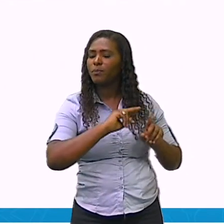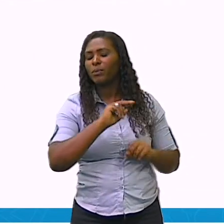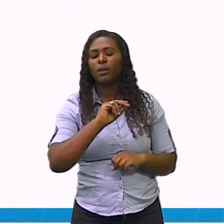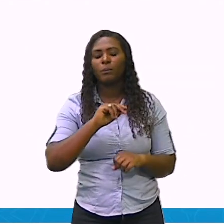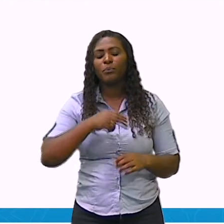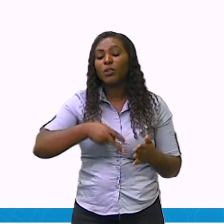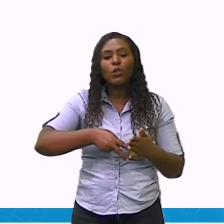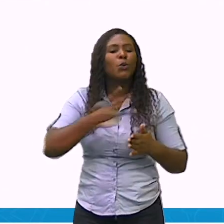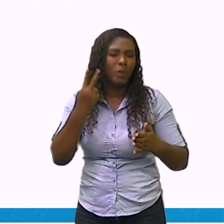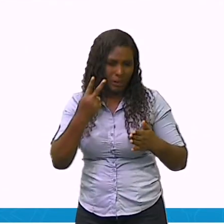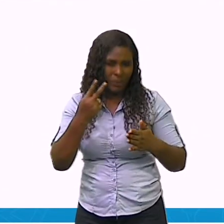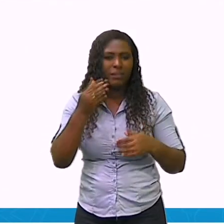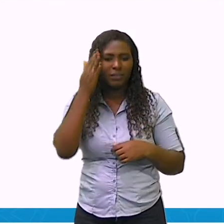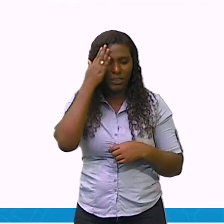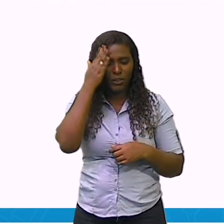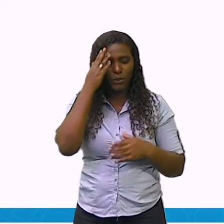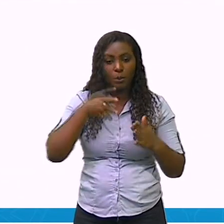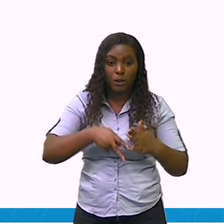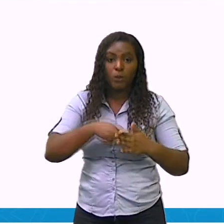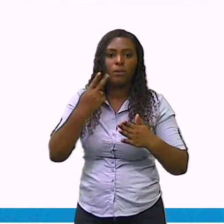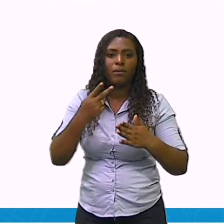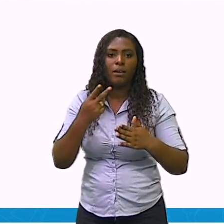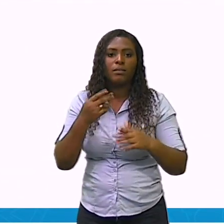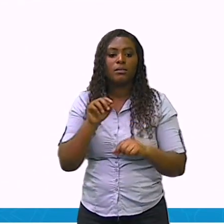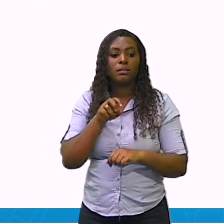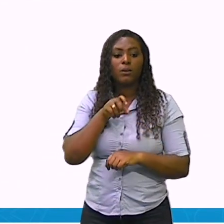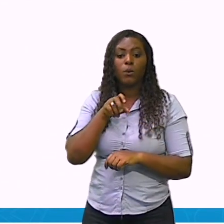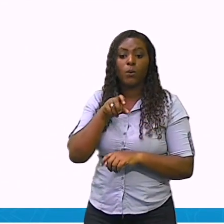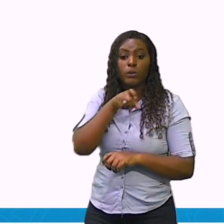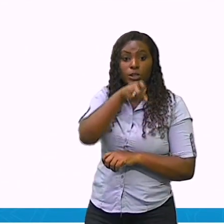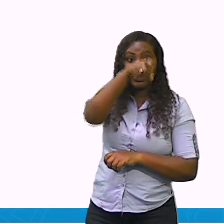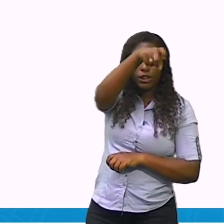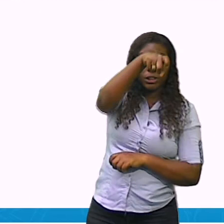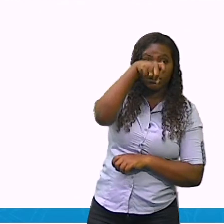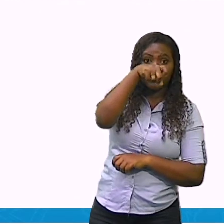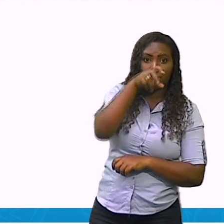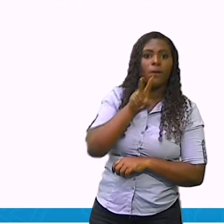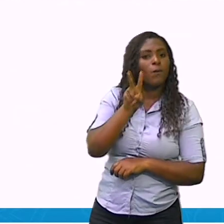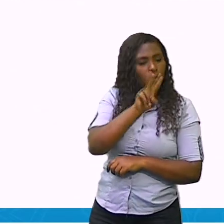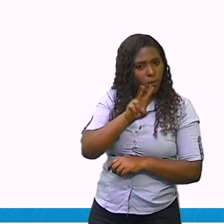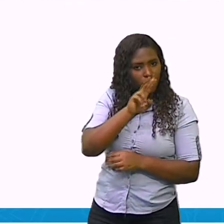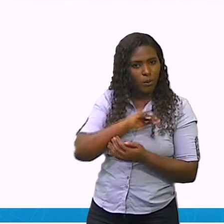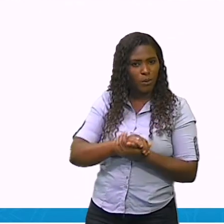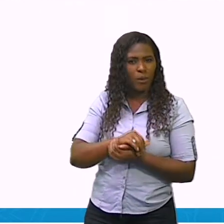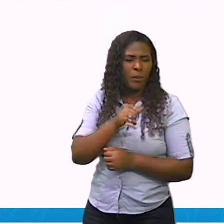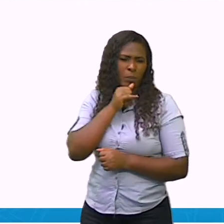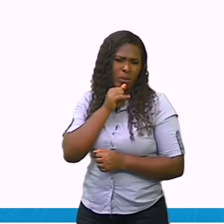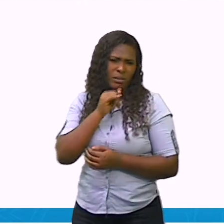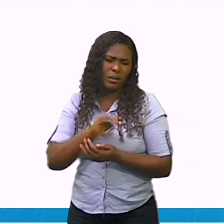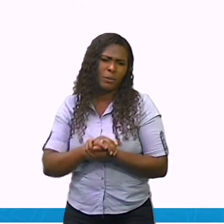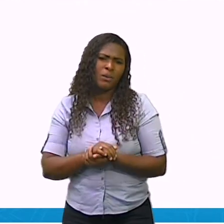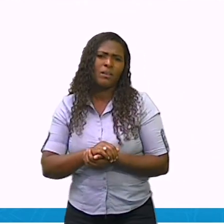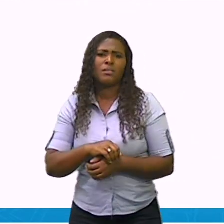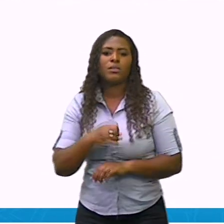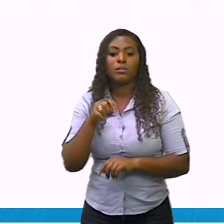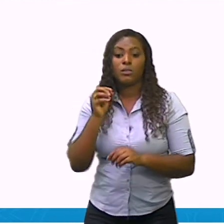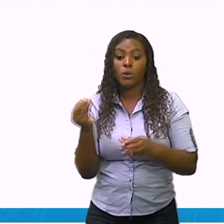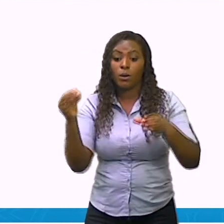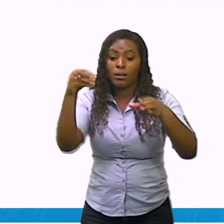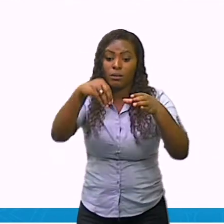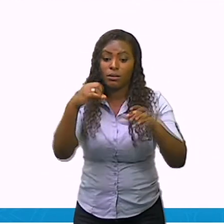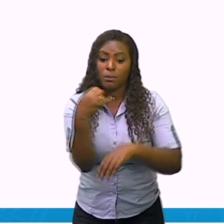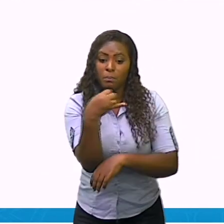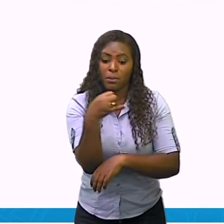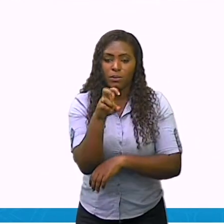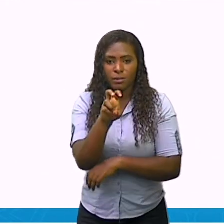eu colocar dentro dessa máquina menos 5 meios, menos 5 dividido por 2 vai dar